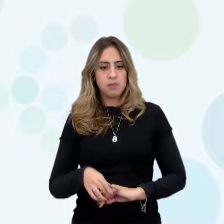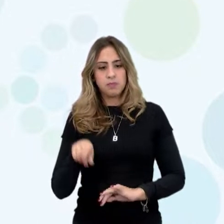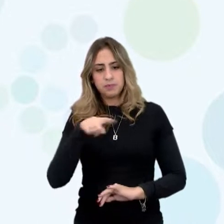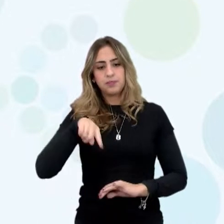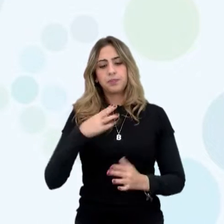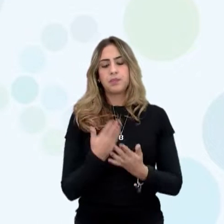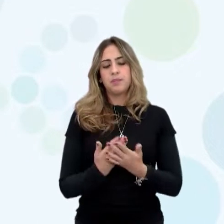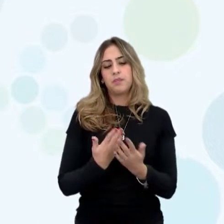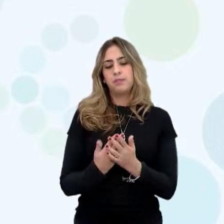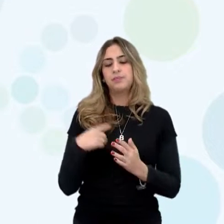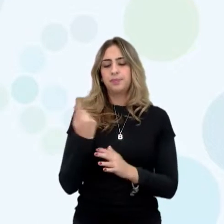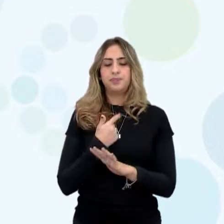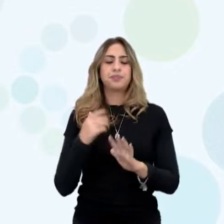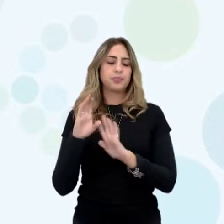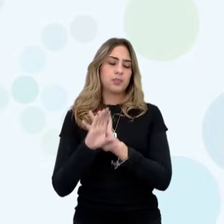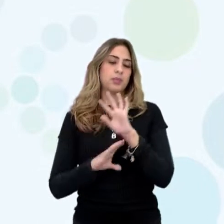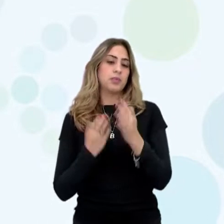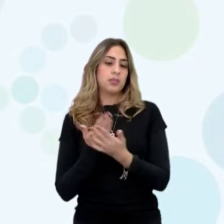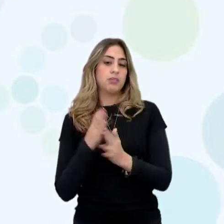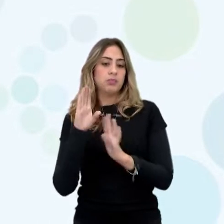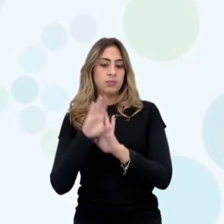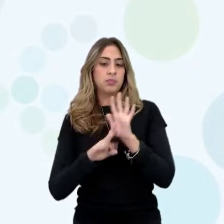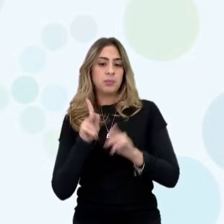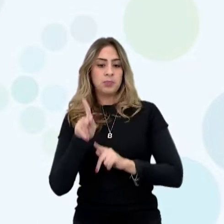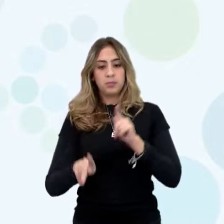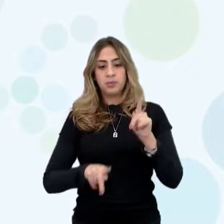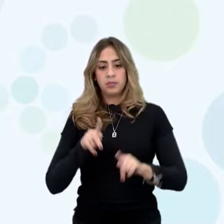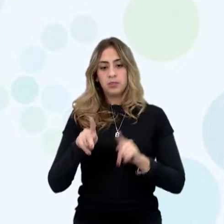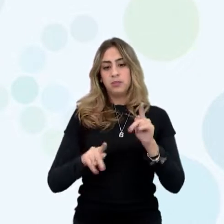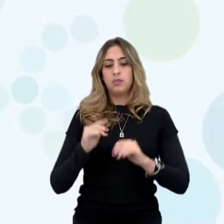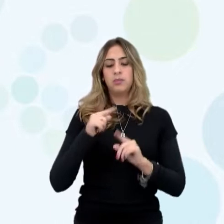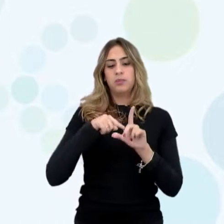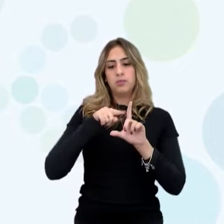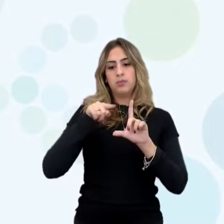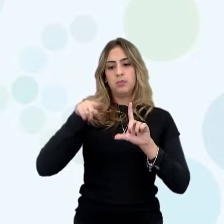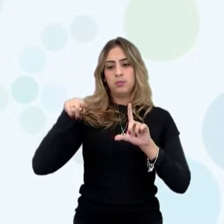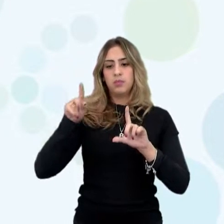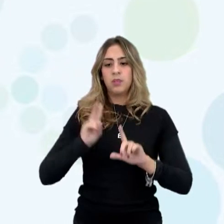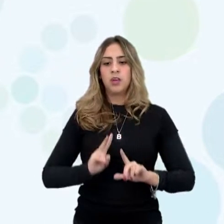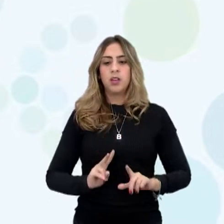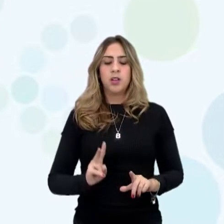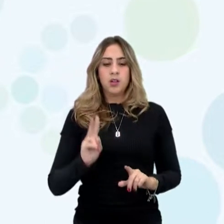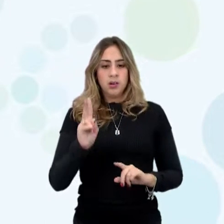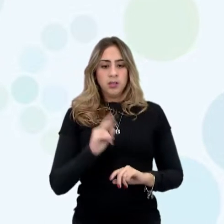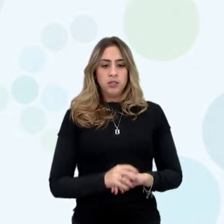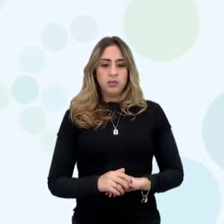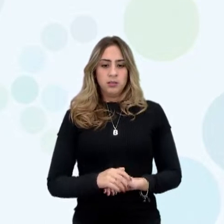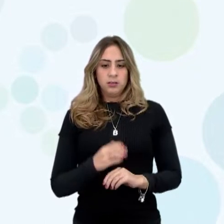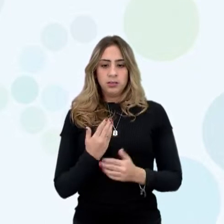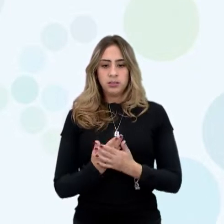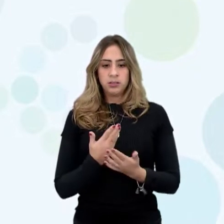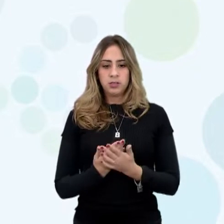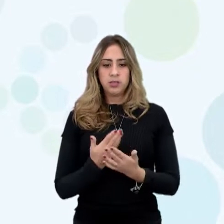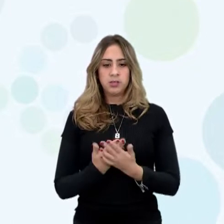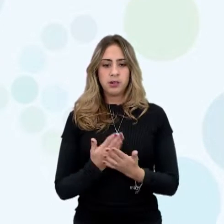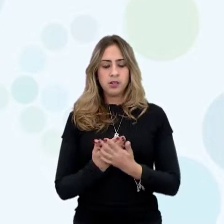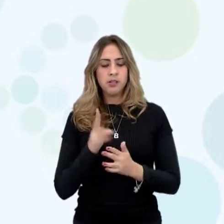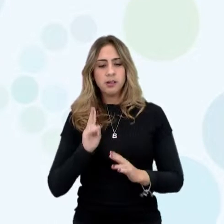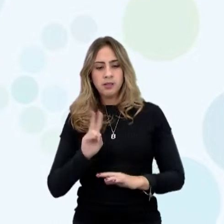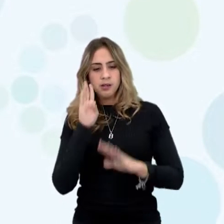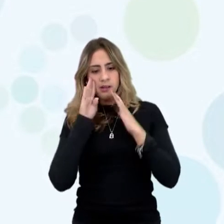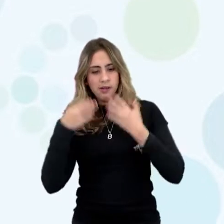nessas aulas. Nosso componente curricular é o população e índices. E a ideia aí é sempre, né? As aulas são construídas